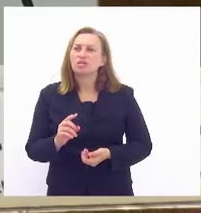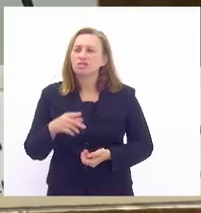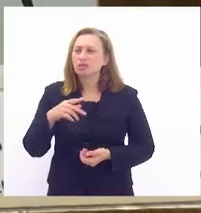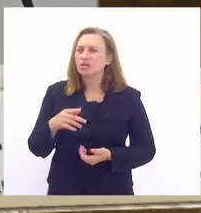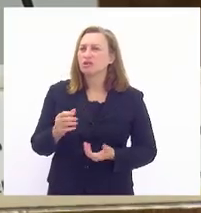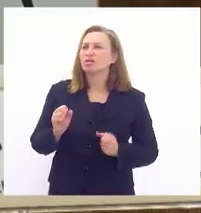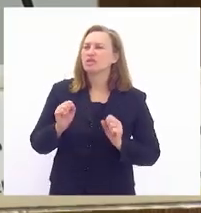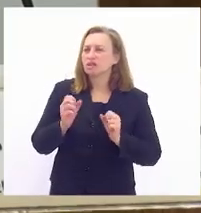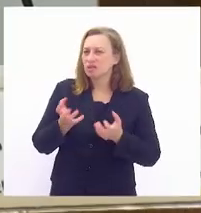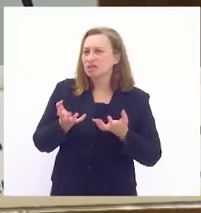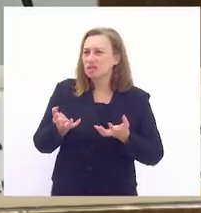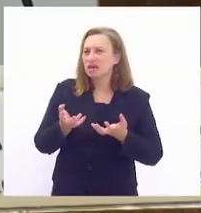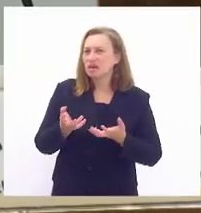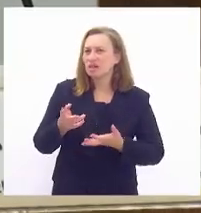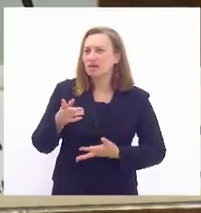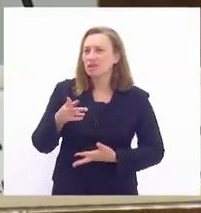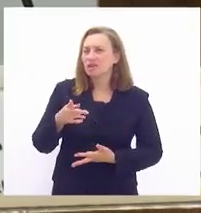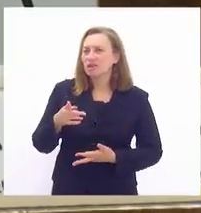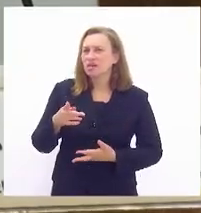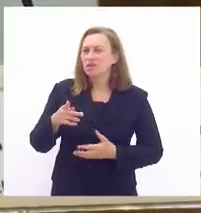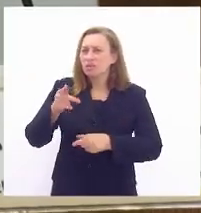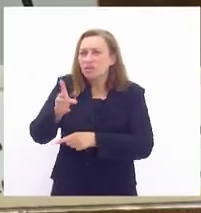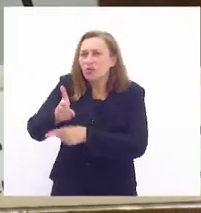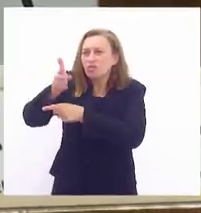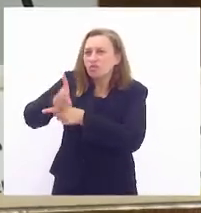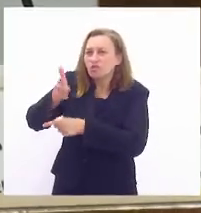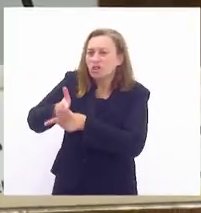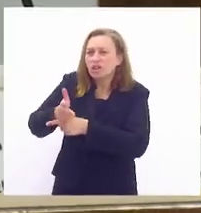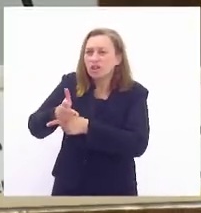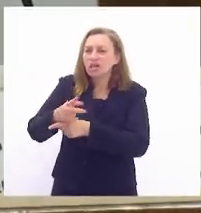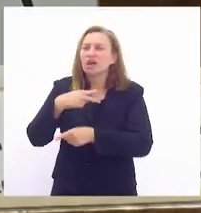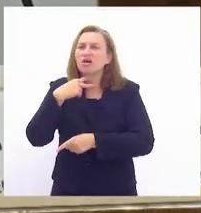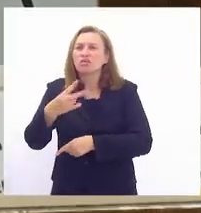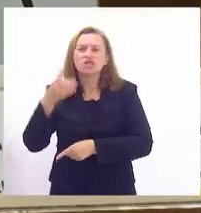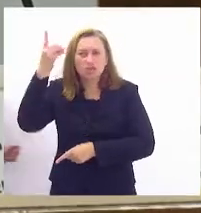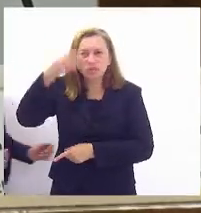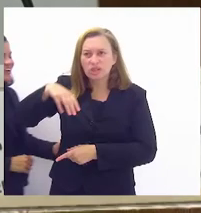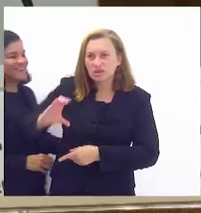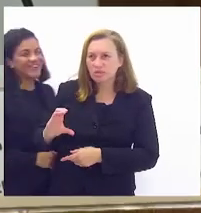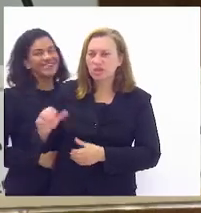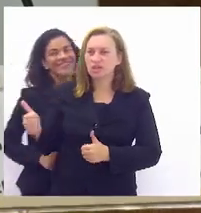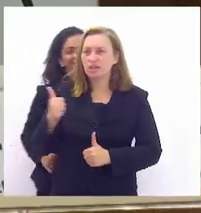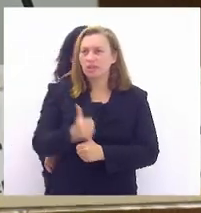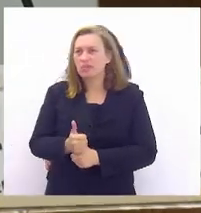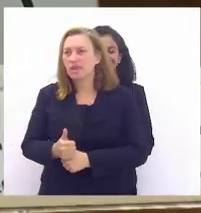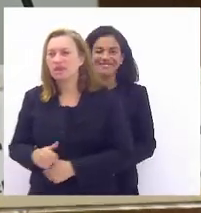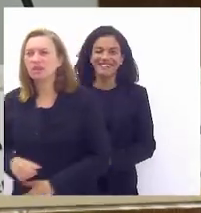puder colocar aí o vídeo com a fala do deputado Carlos Mink, por favor.